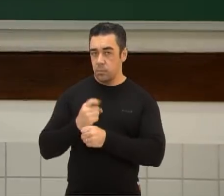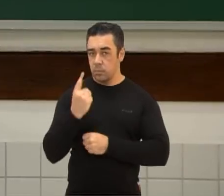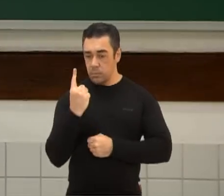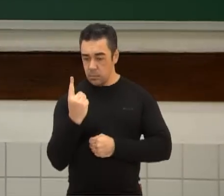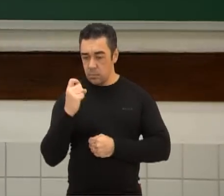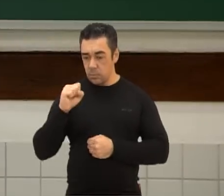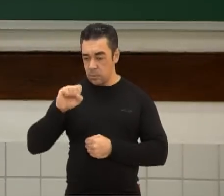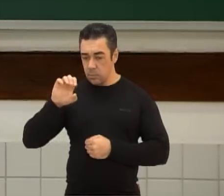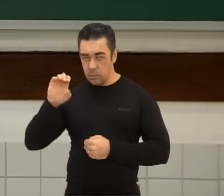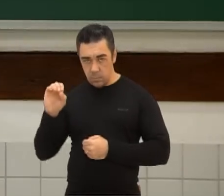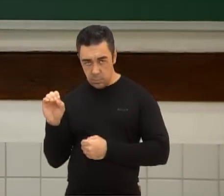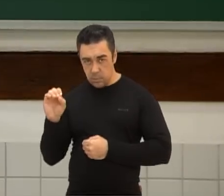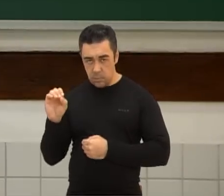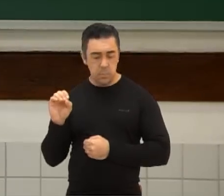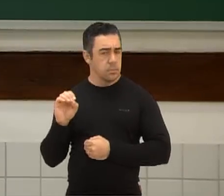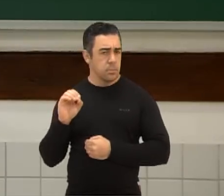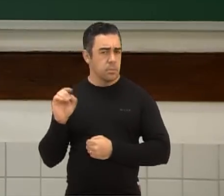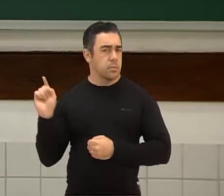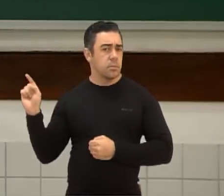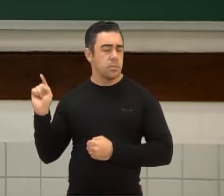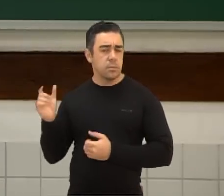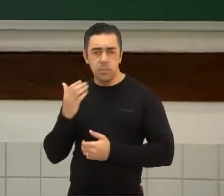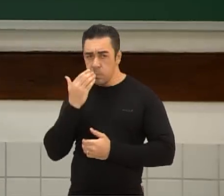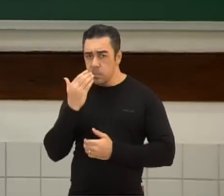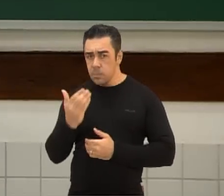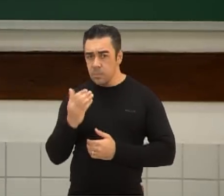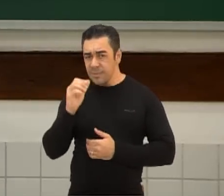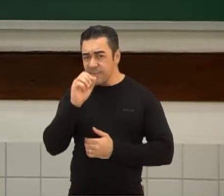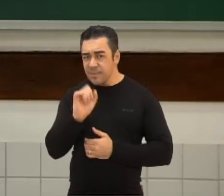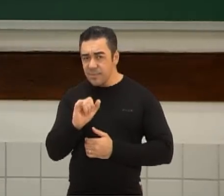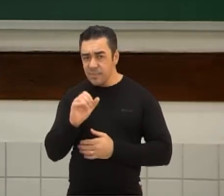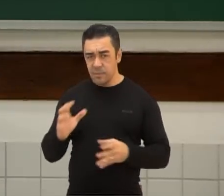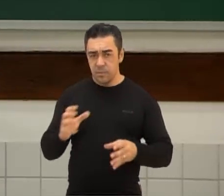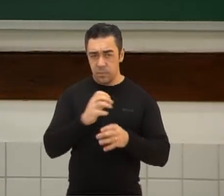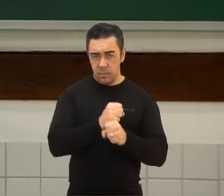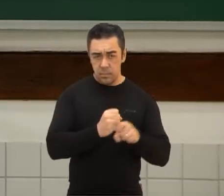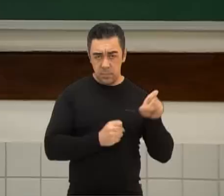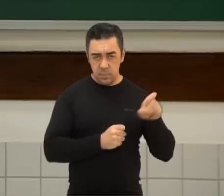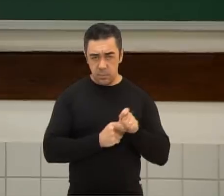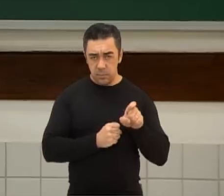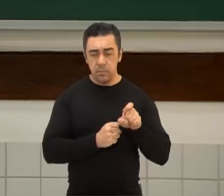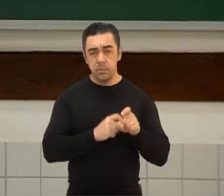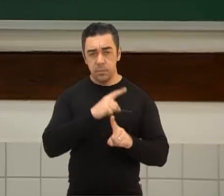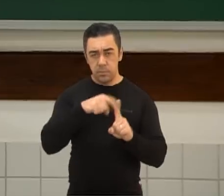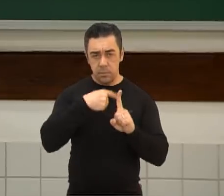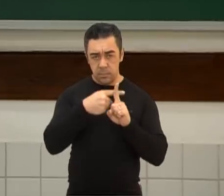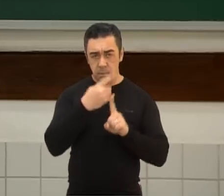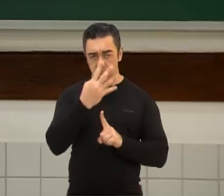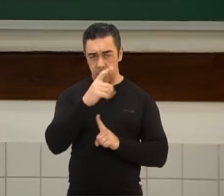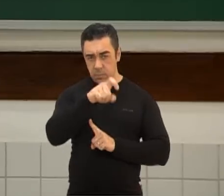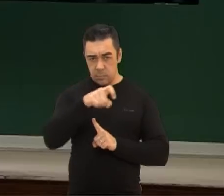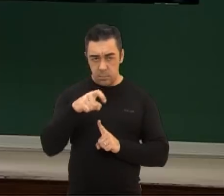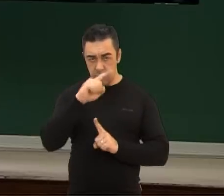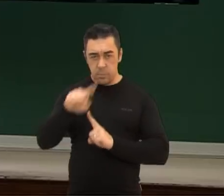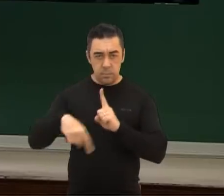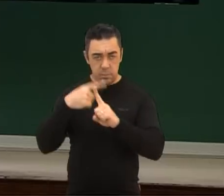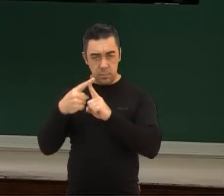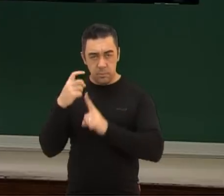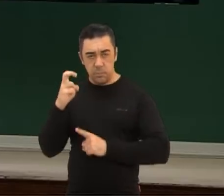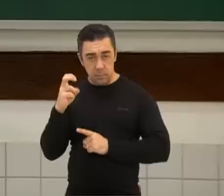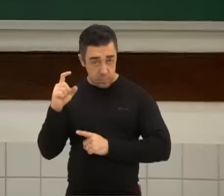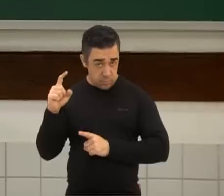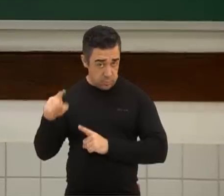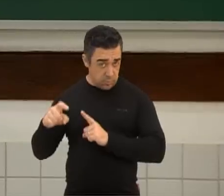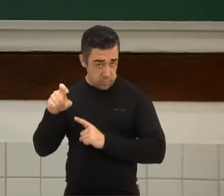graus. Então, está nos dizendo o quê? Que se eu somar x mais 4x mais